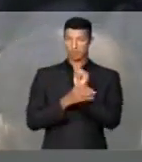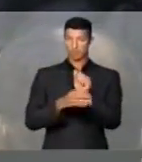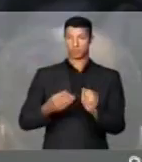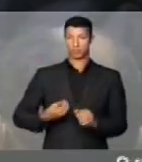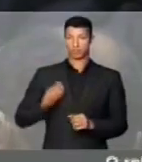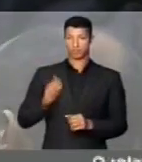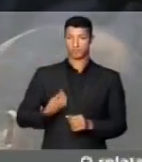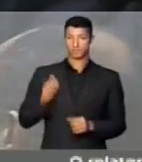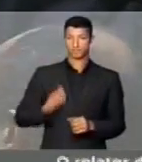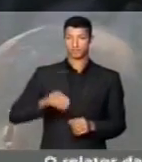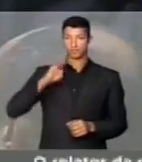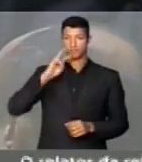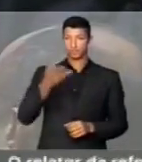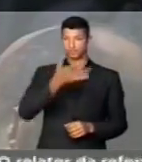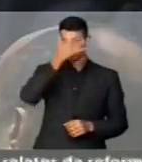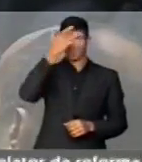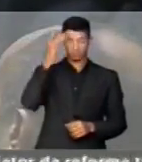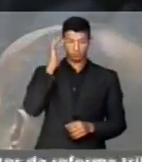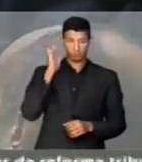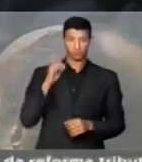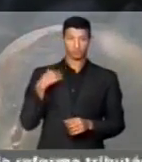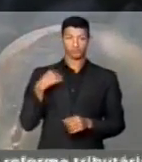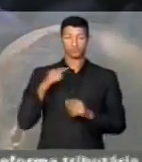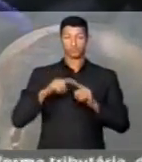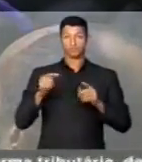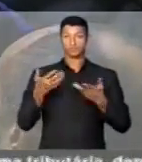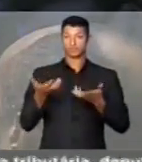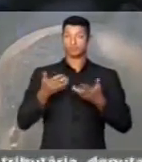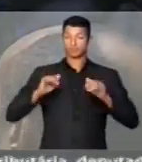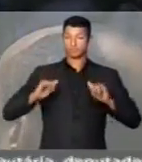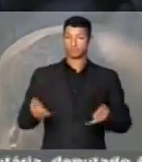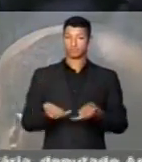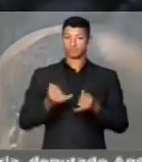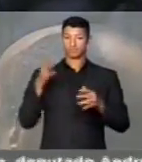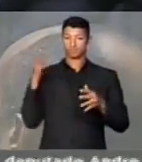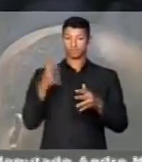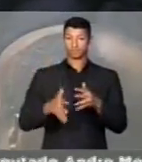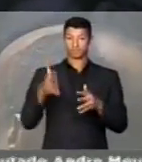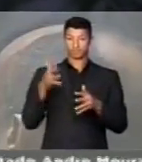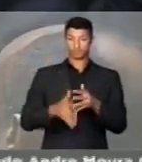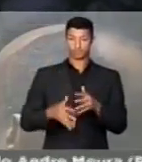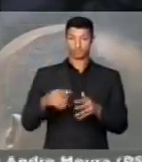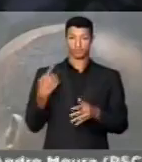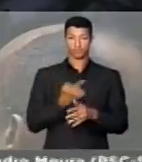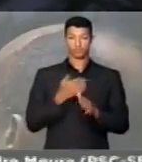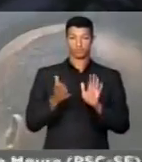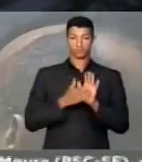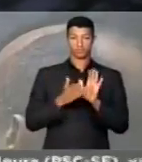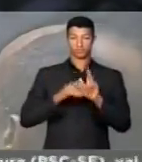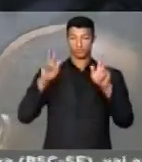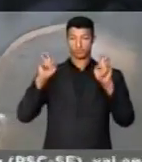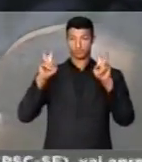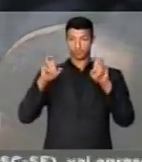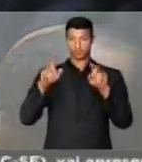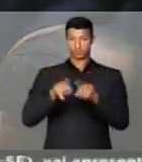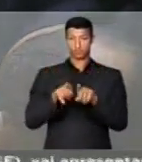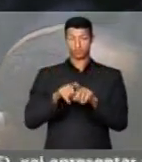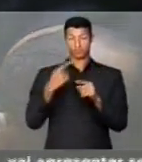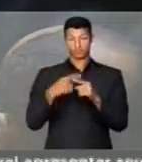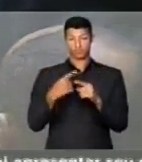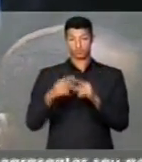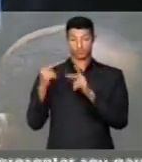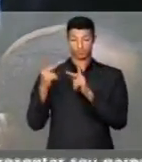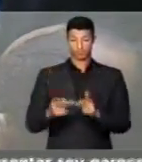para milhares de pessoas. Mas eu quero lamentar o atropelo com que nós tratamos esse assunto, porque